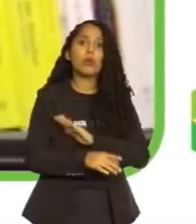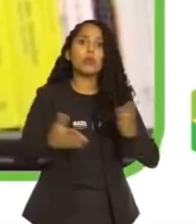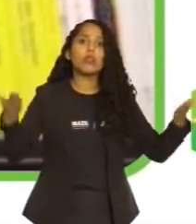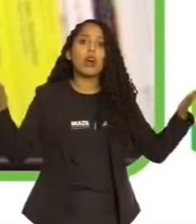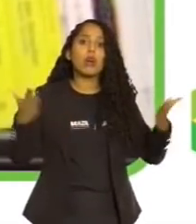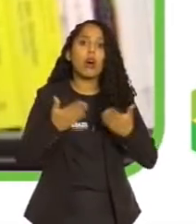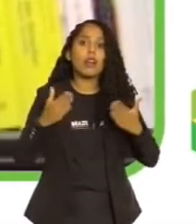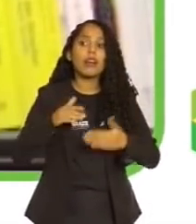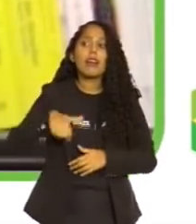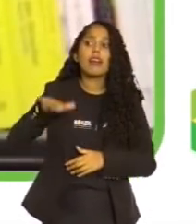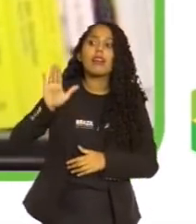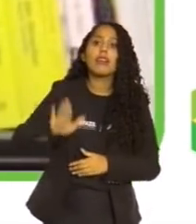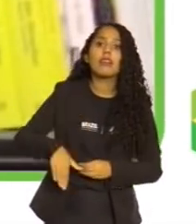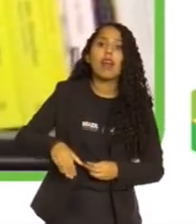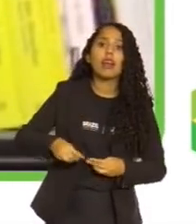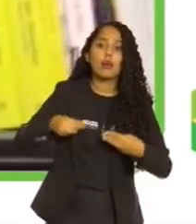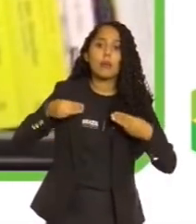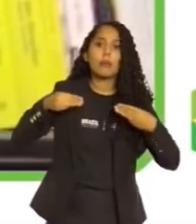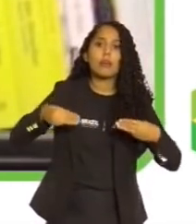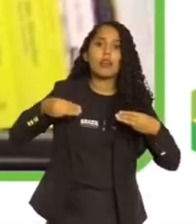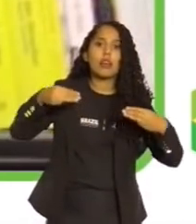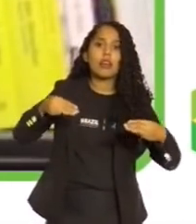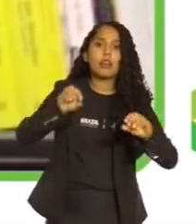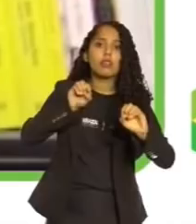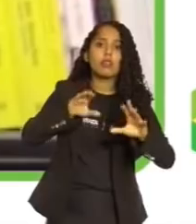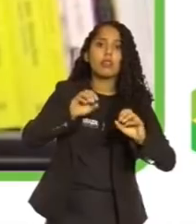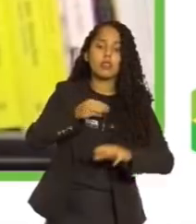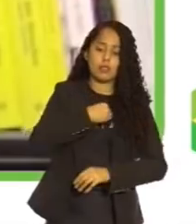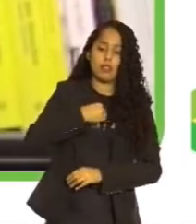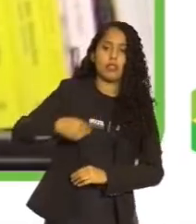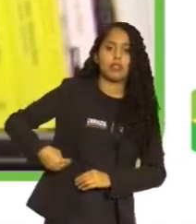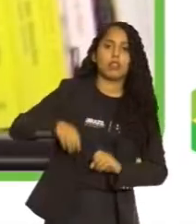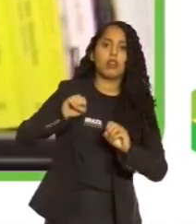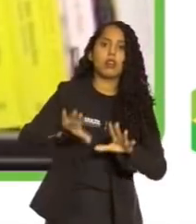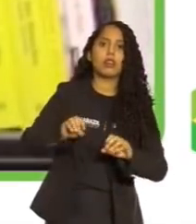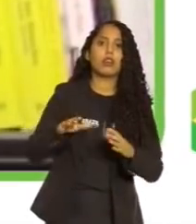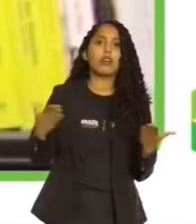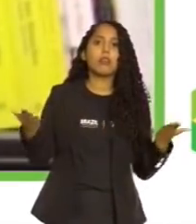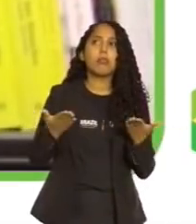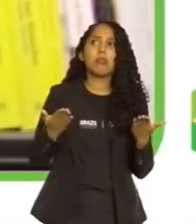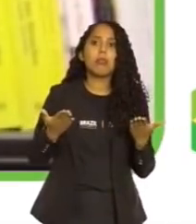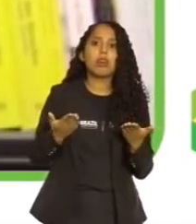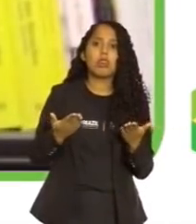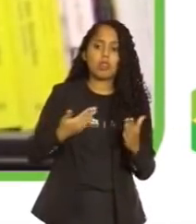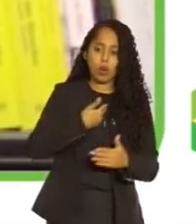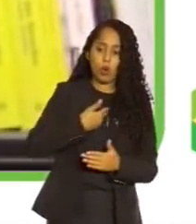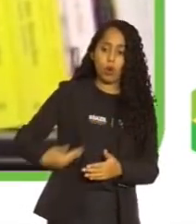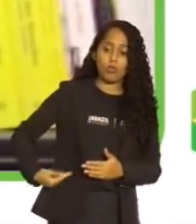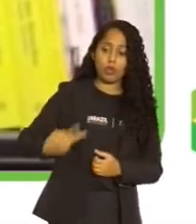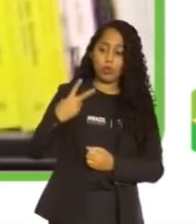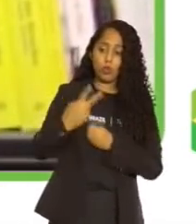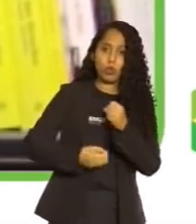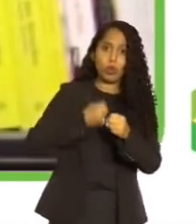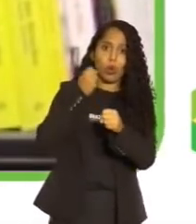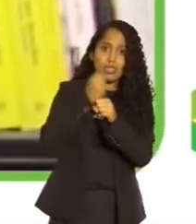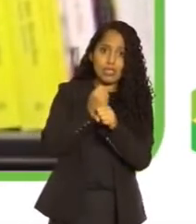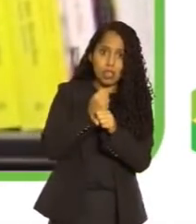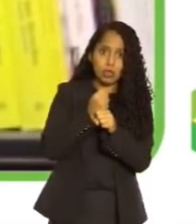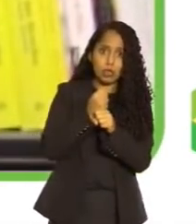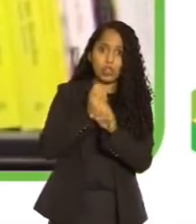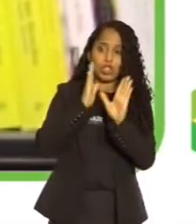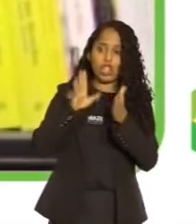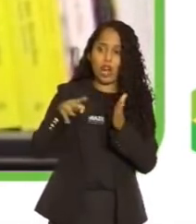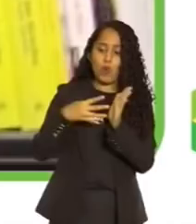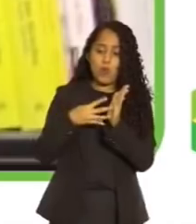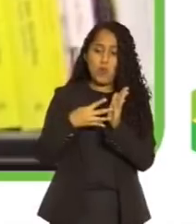sequer o nome. Já é o quarto ministro da Educação num governo de 2 anos que despreza a educação. Sem educação, o